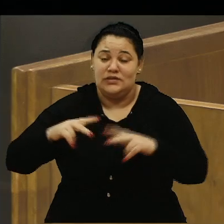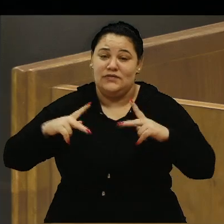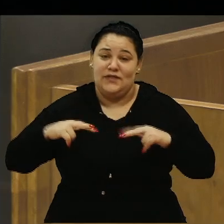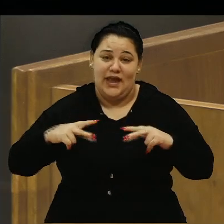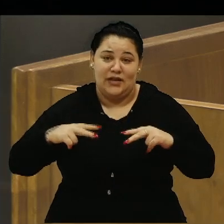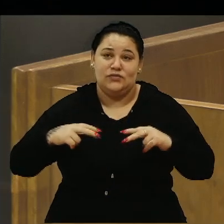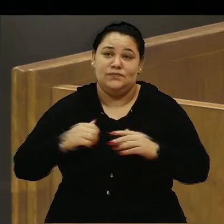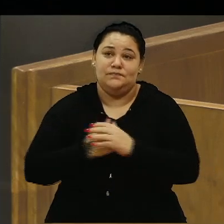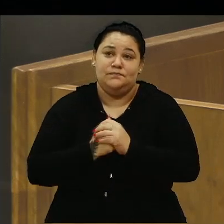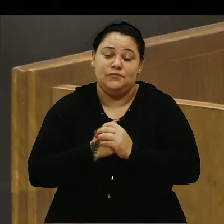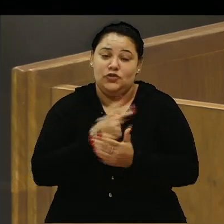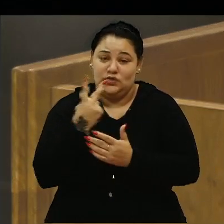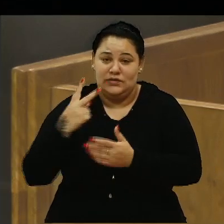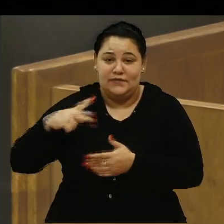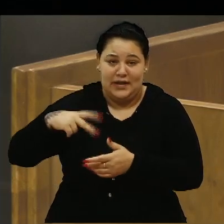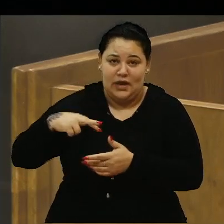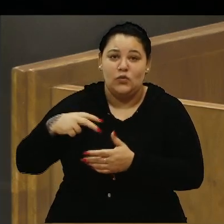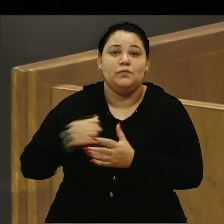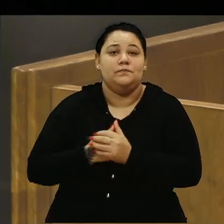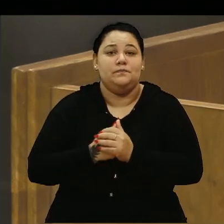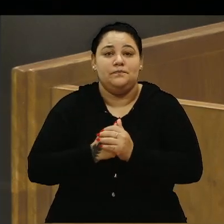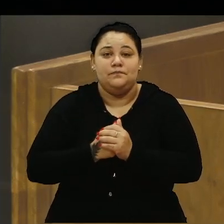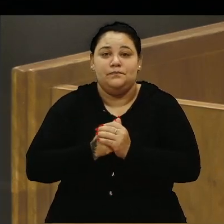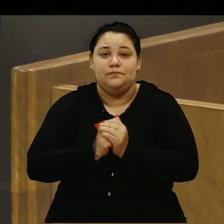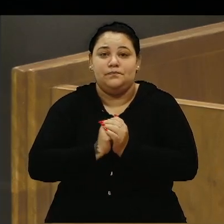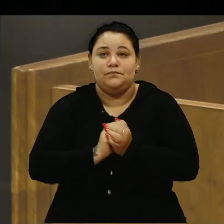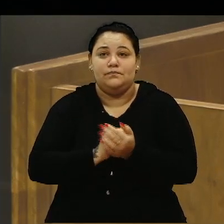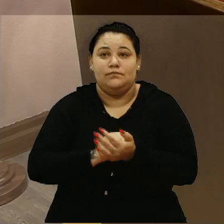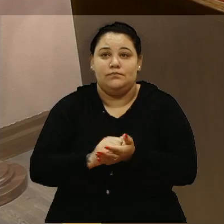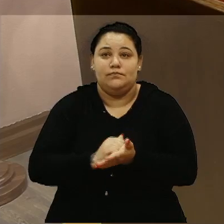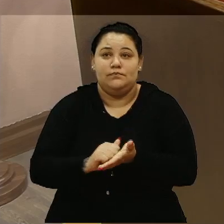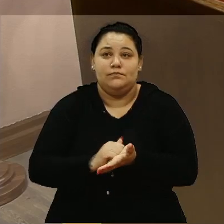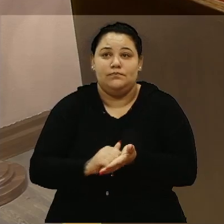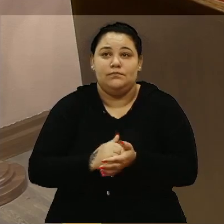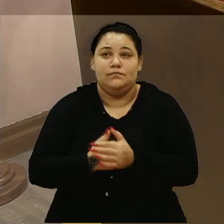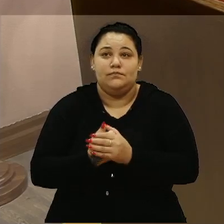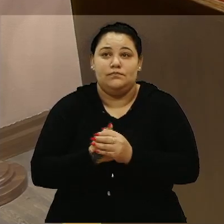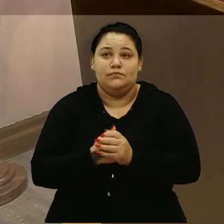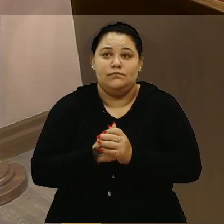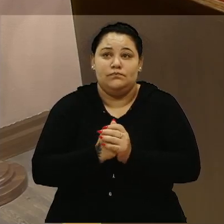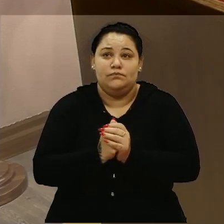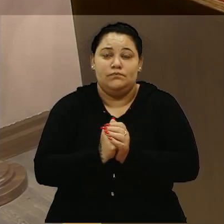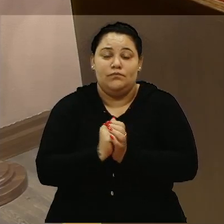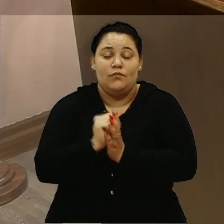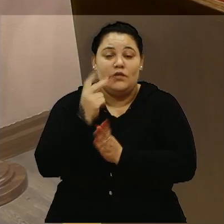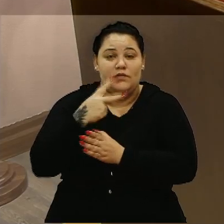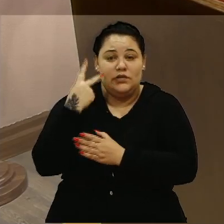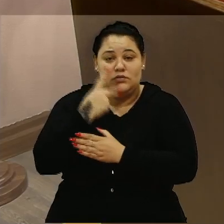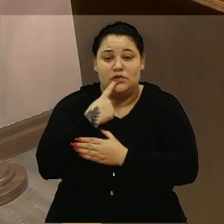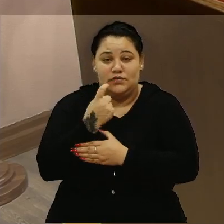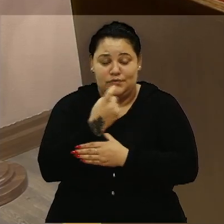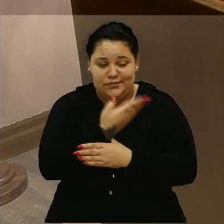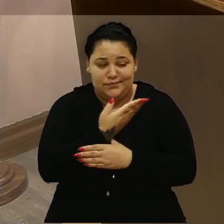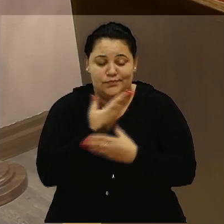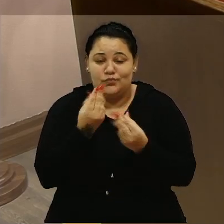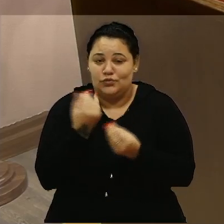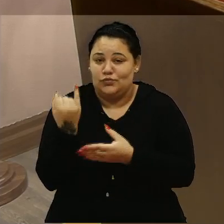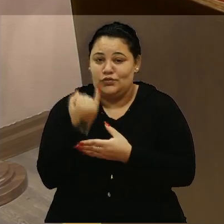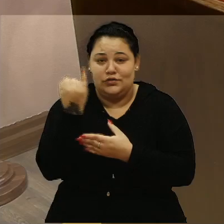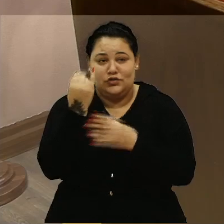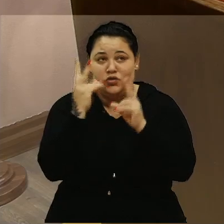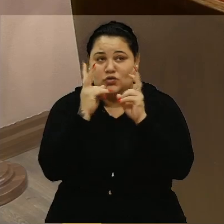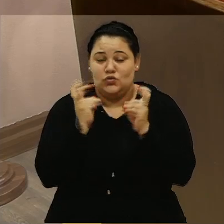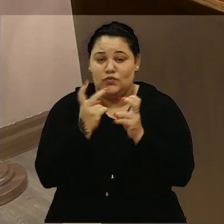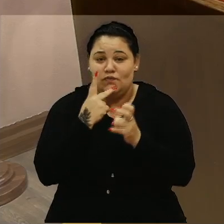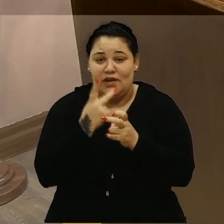2 feriados. Sua parte, vereadora Andressa. Vereadora Rose, tema importantíssimo trazido pela senhora no